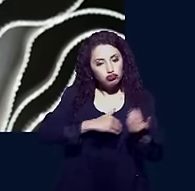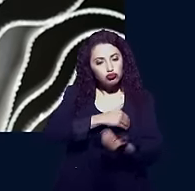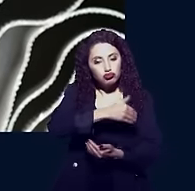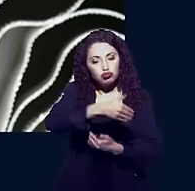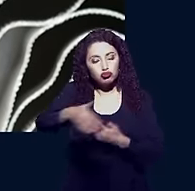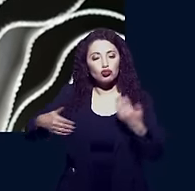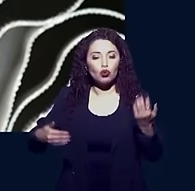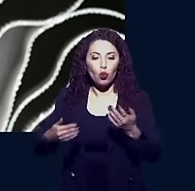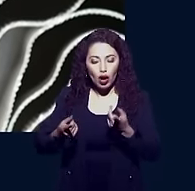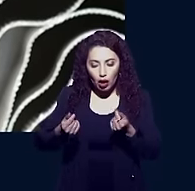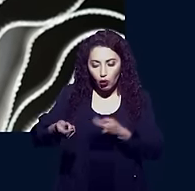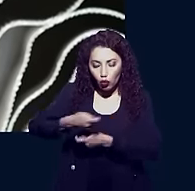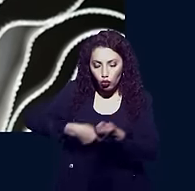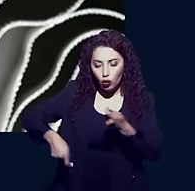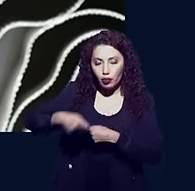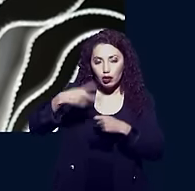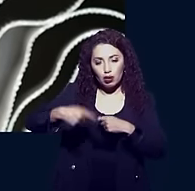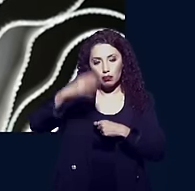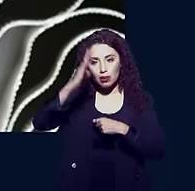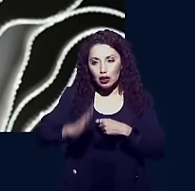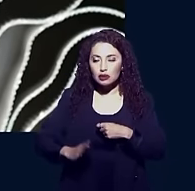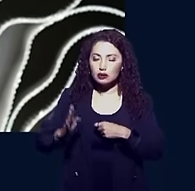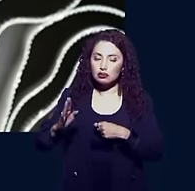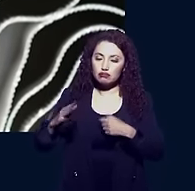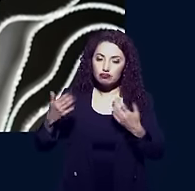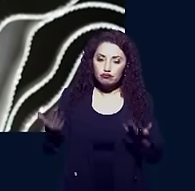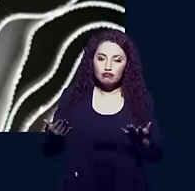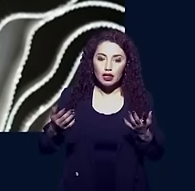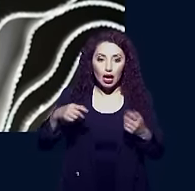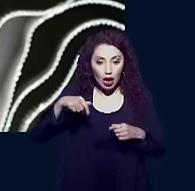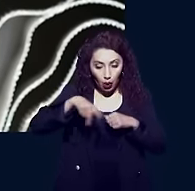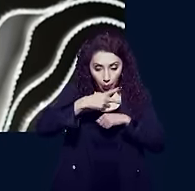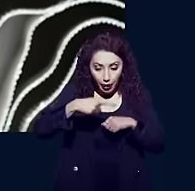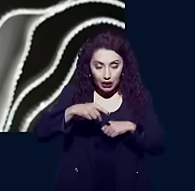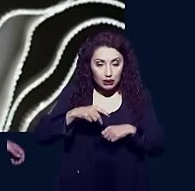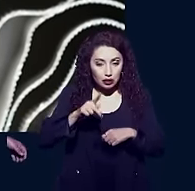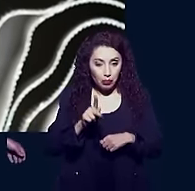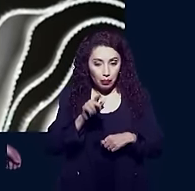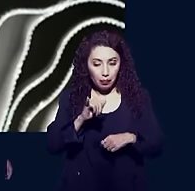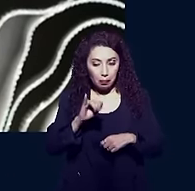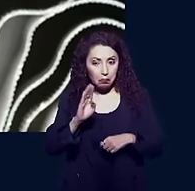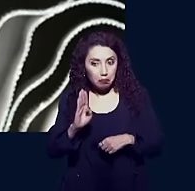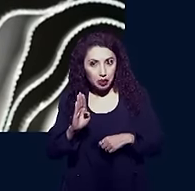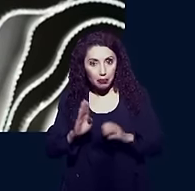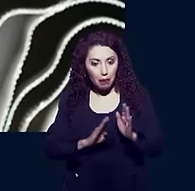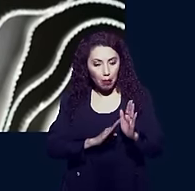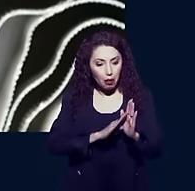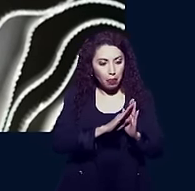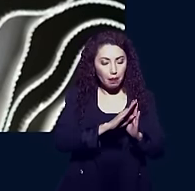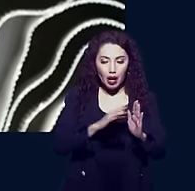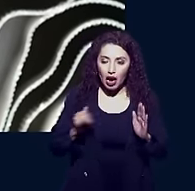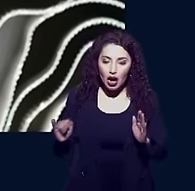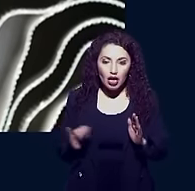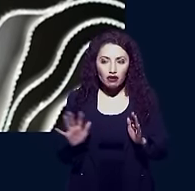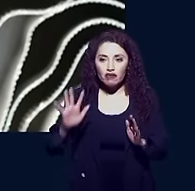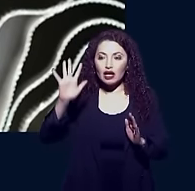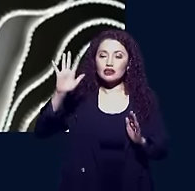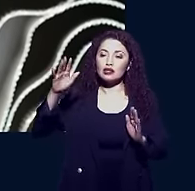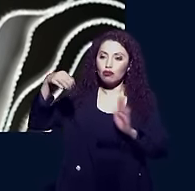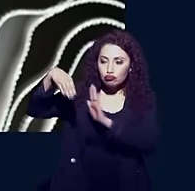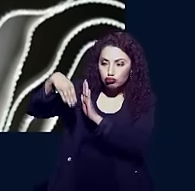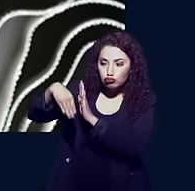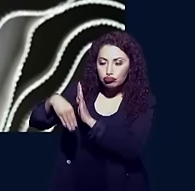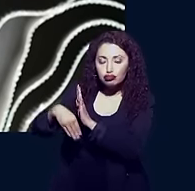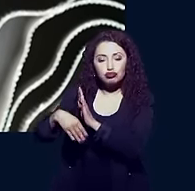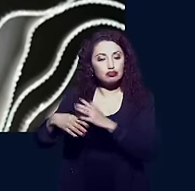otimista que a média né é um país que tá com Pib surpreendendo para cima inflação surpreendendo para baixo a gente